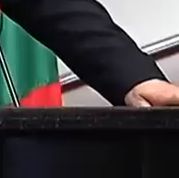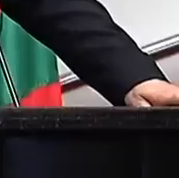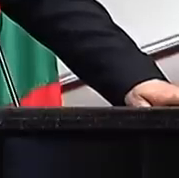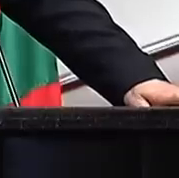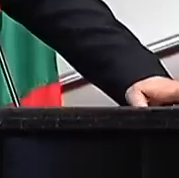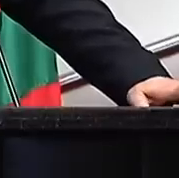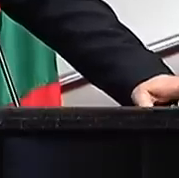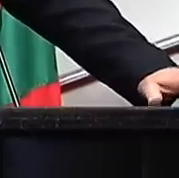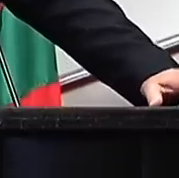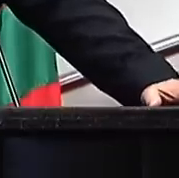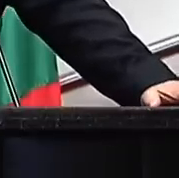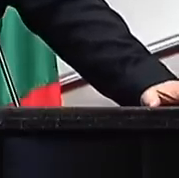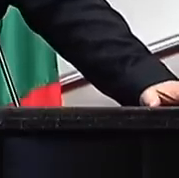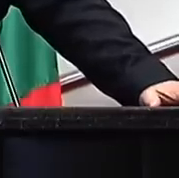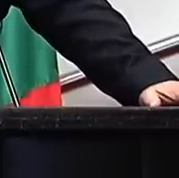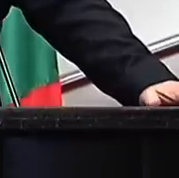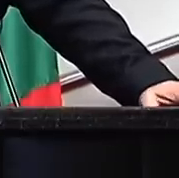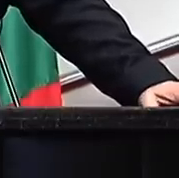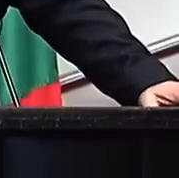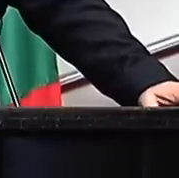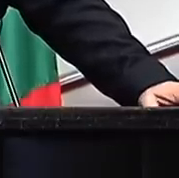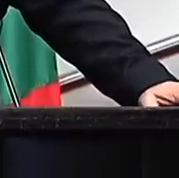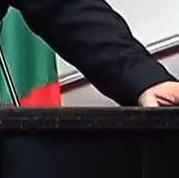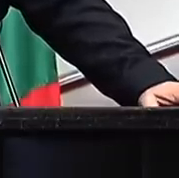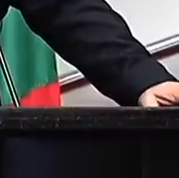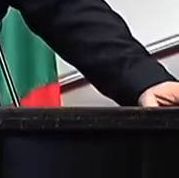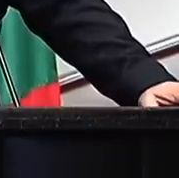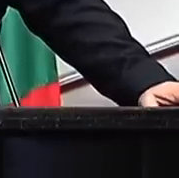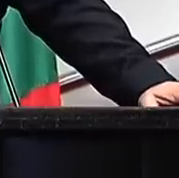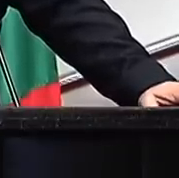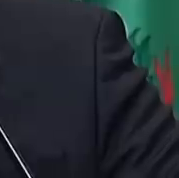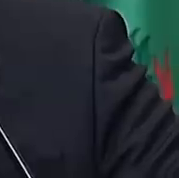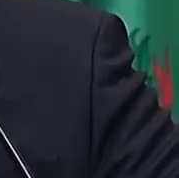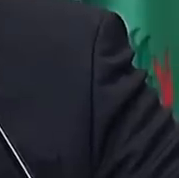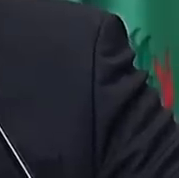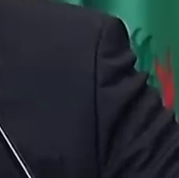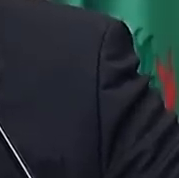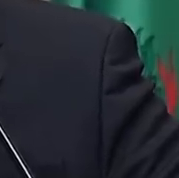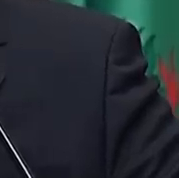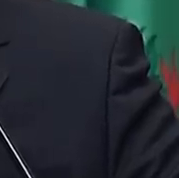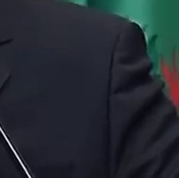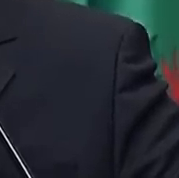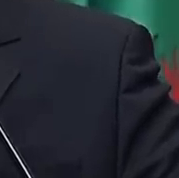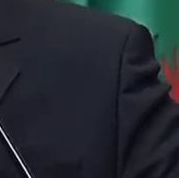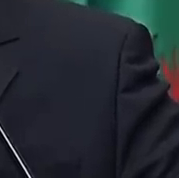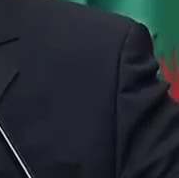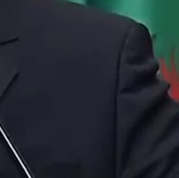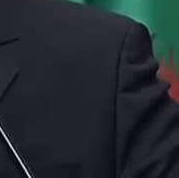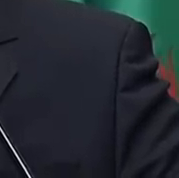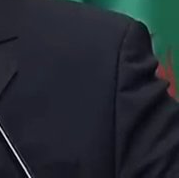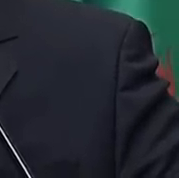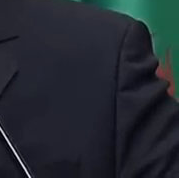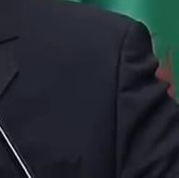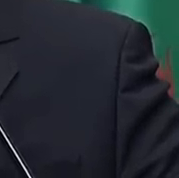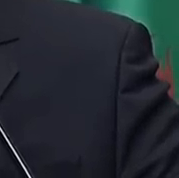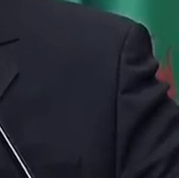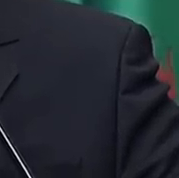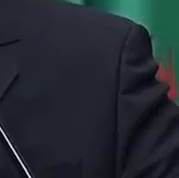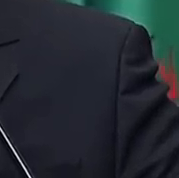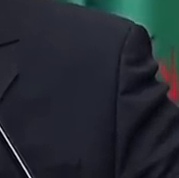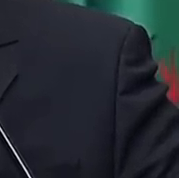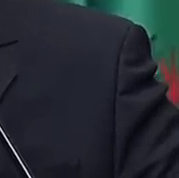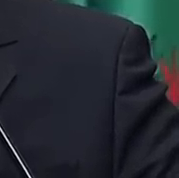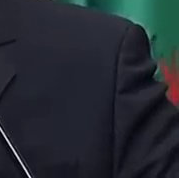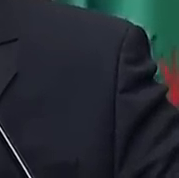vez que a denúncia ainda não foi apreciada pelo Tribunal de Justiça, e garantiu que, apesar de ter sido afastado